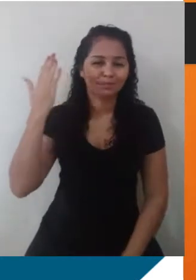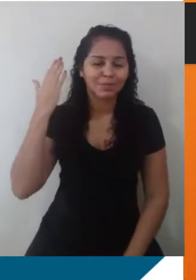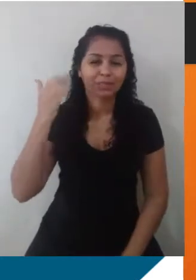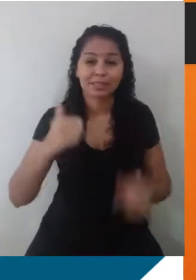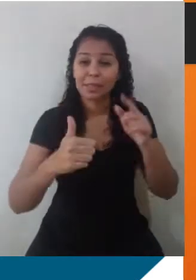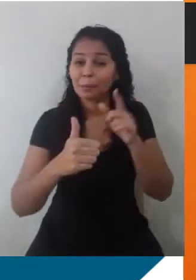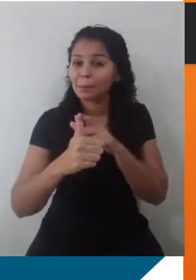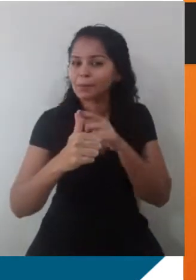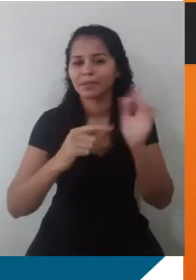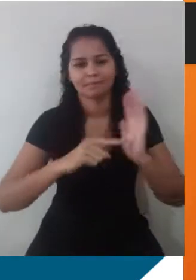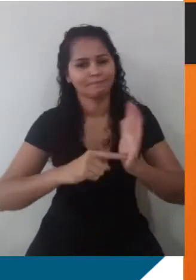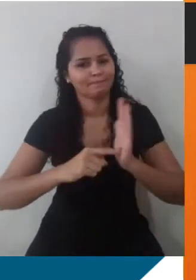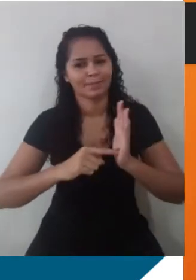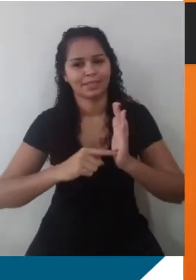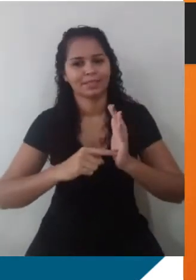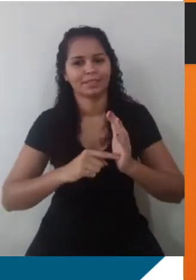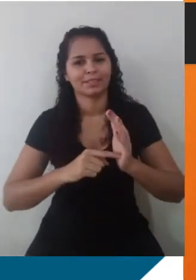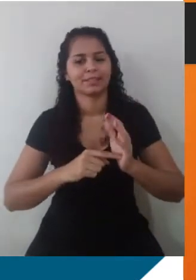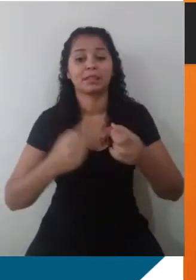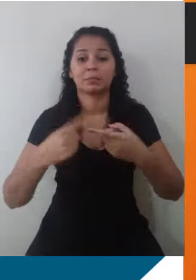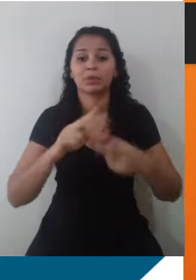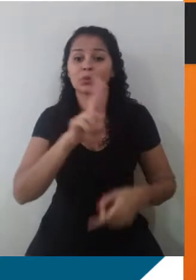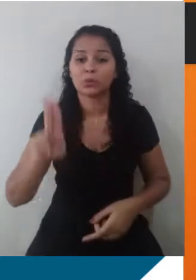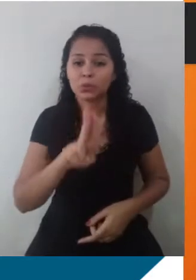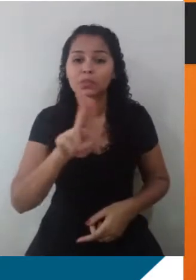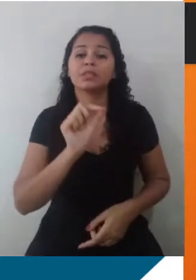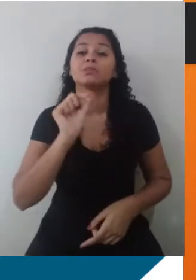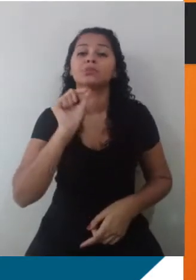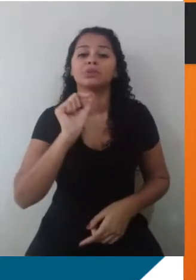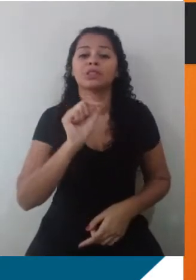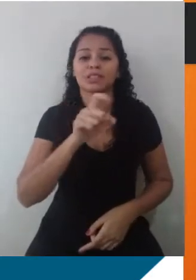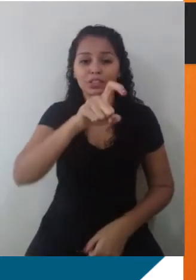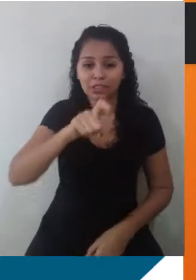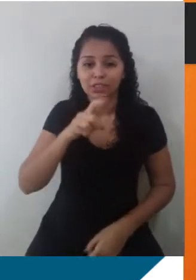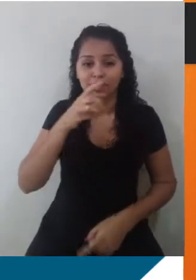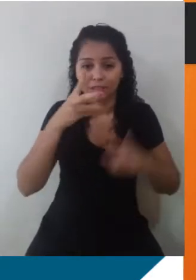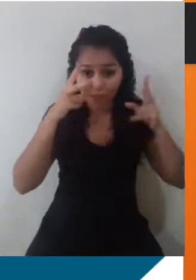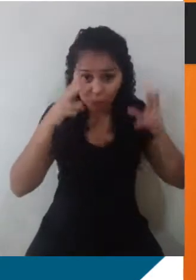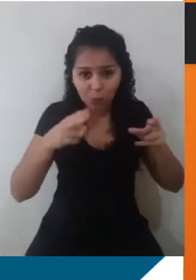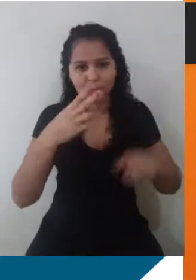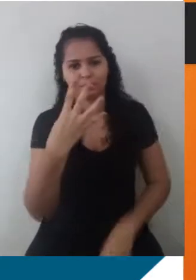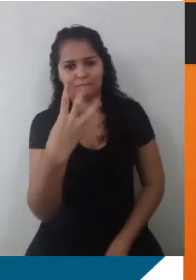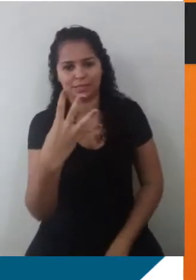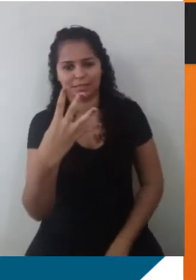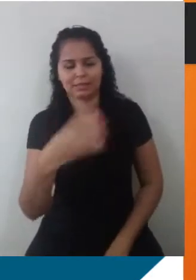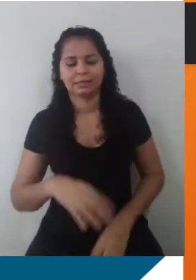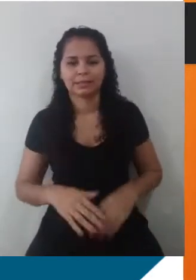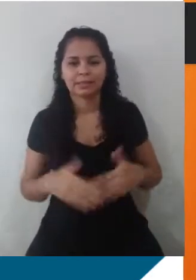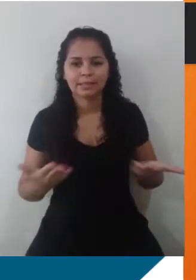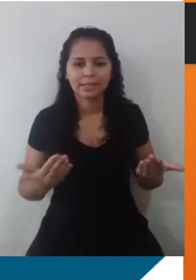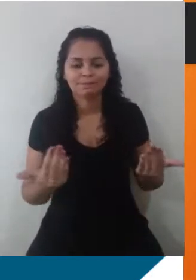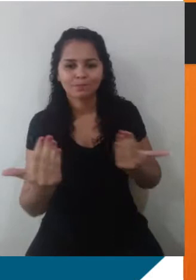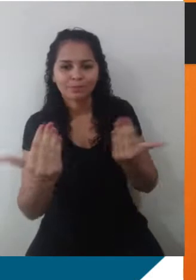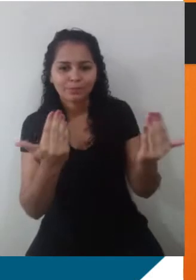primeira máquina, quando a gente jogou dentro da máquina x igual a 4. Portanto, ainda que